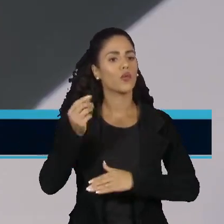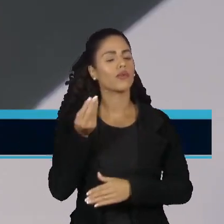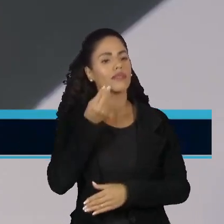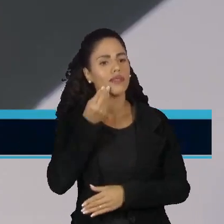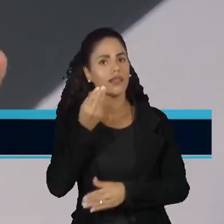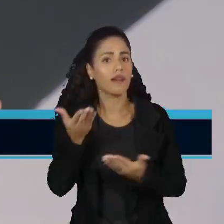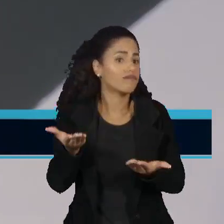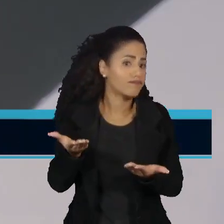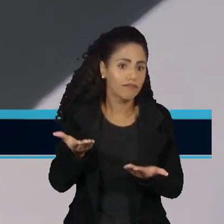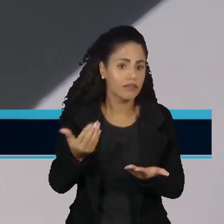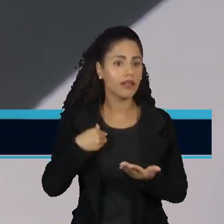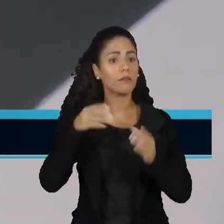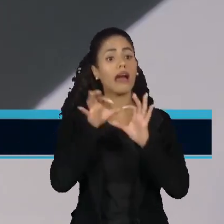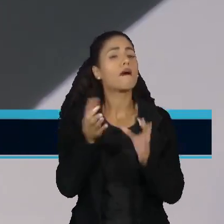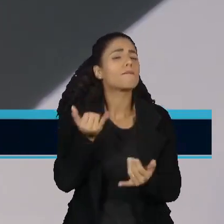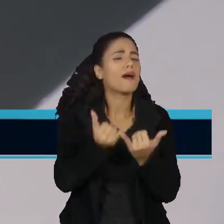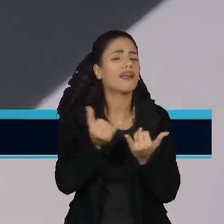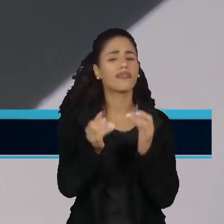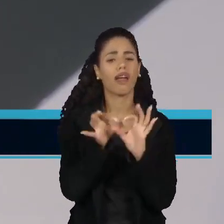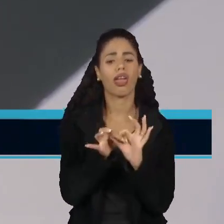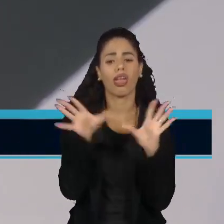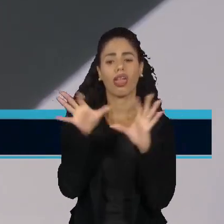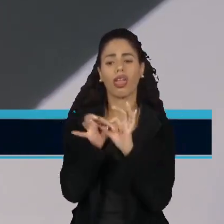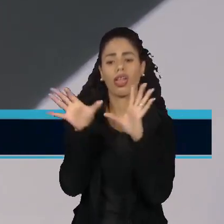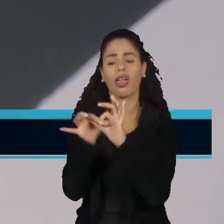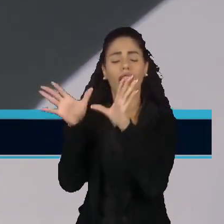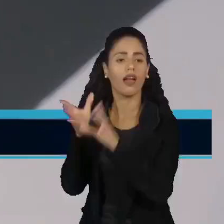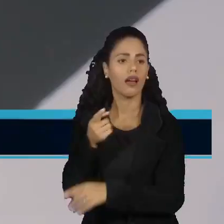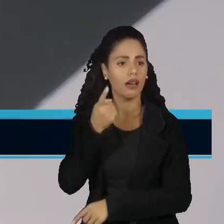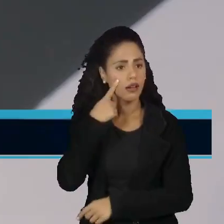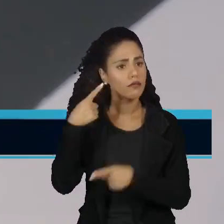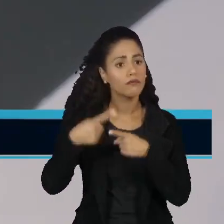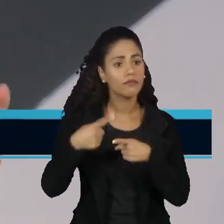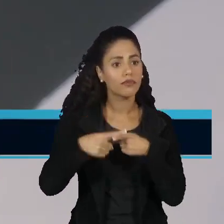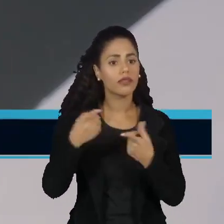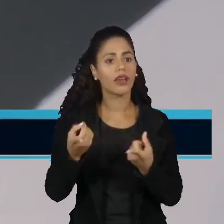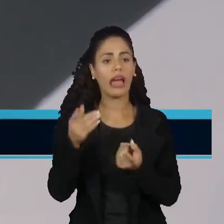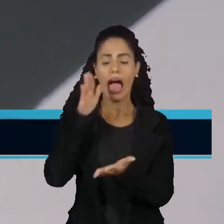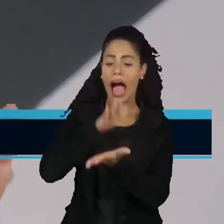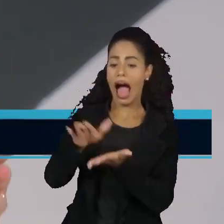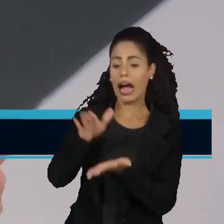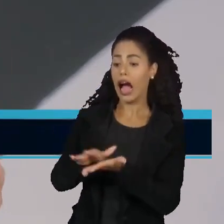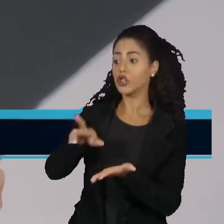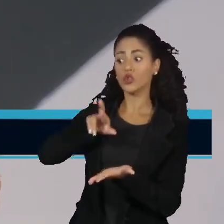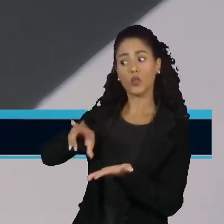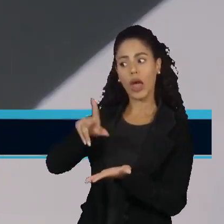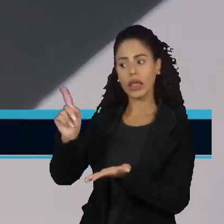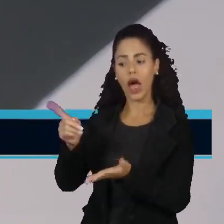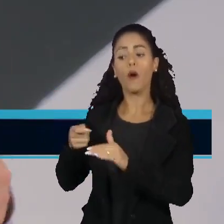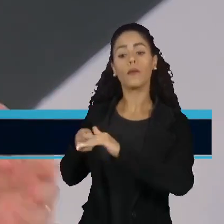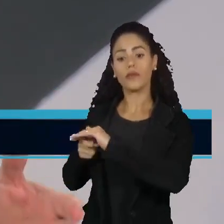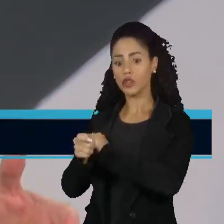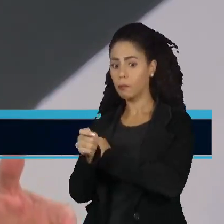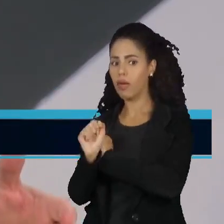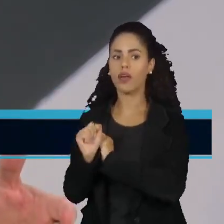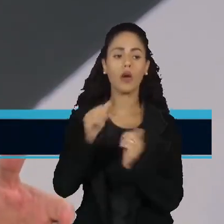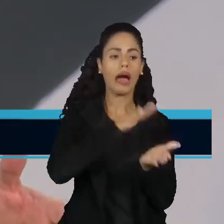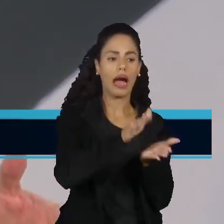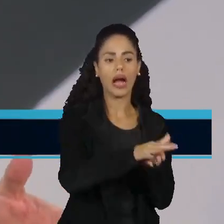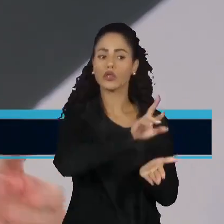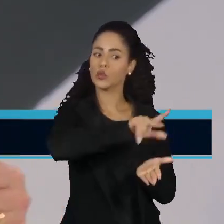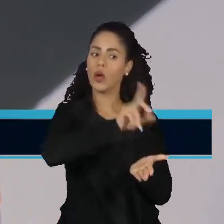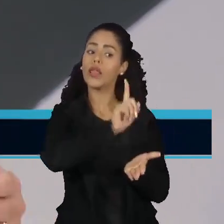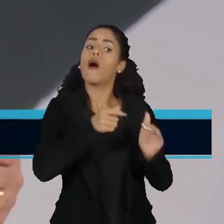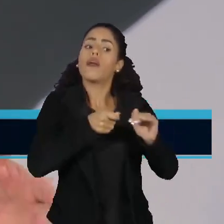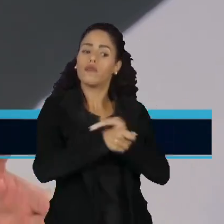expressa de maneira deliberada pelo presidente Lula quando diz isso não é gasto, é investimento. Então, todo gasto que